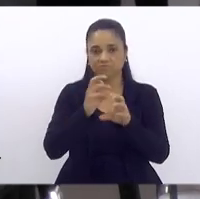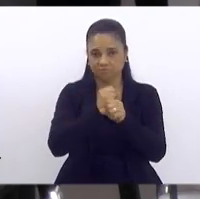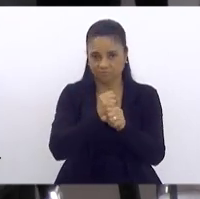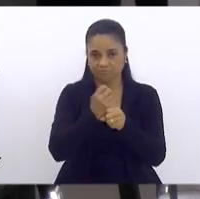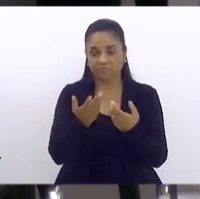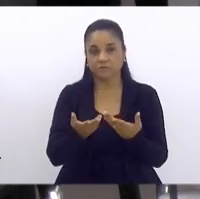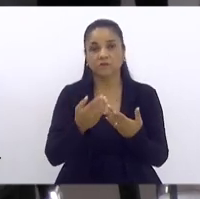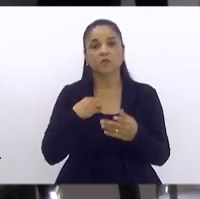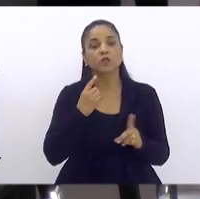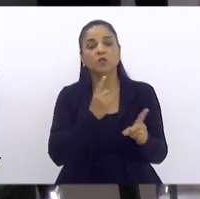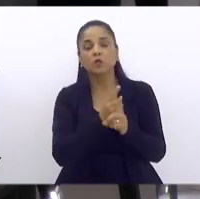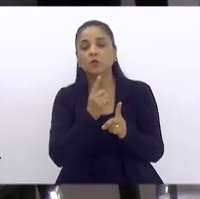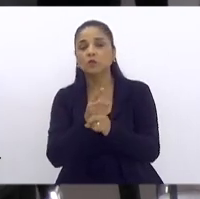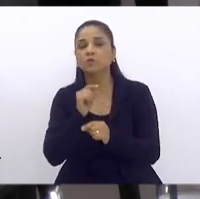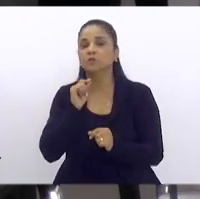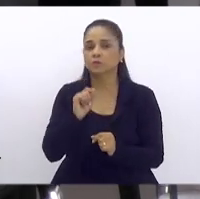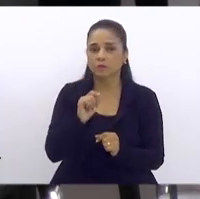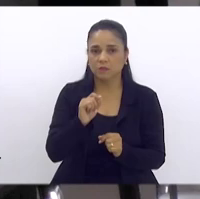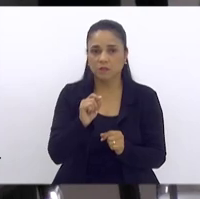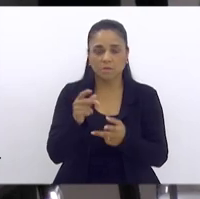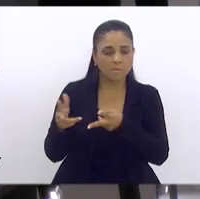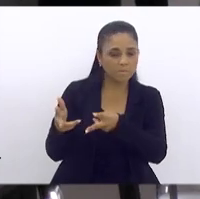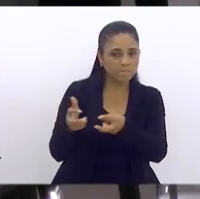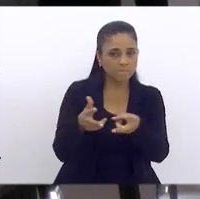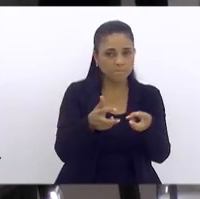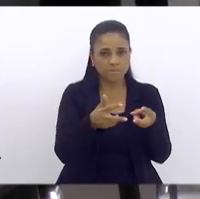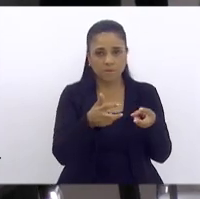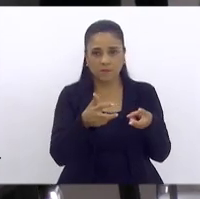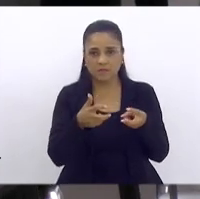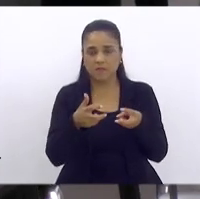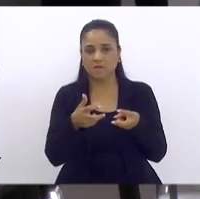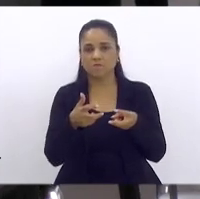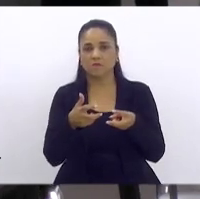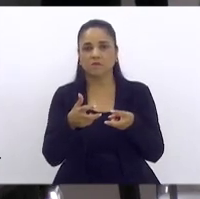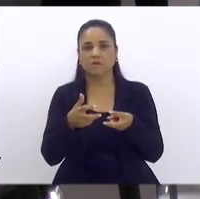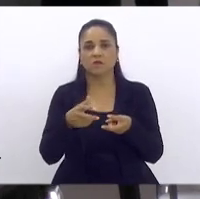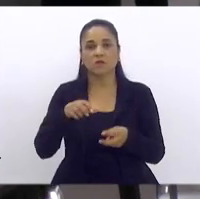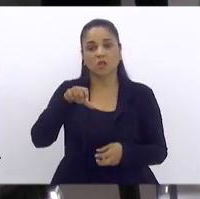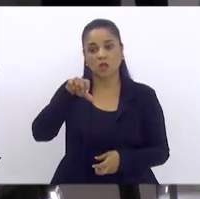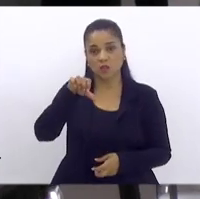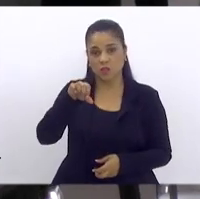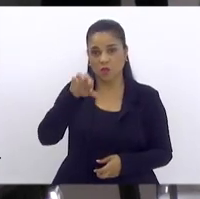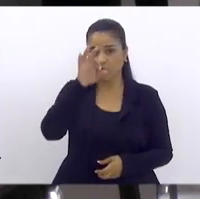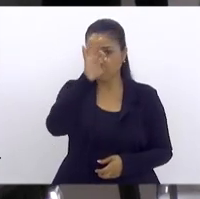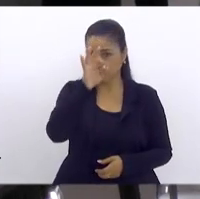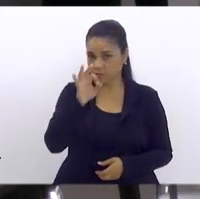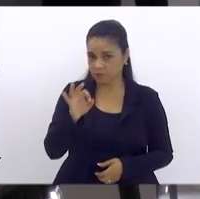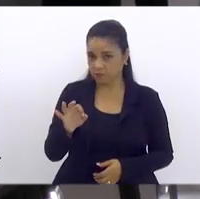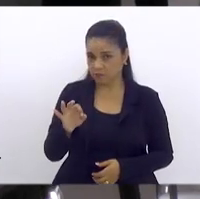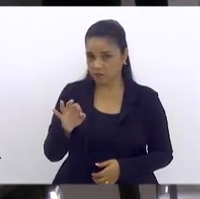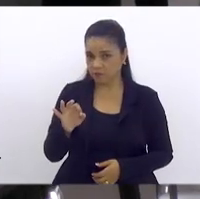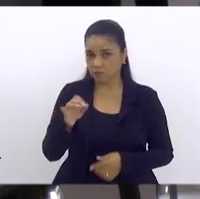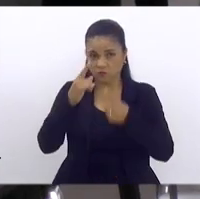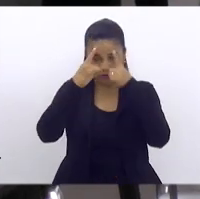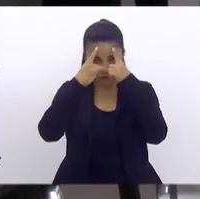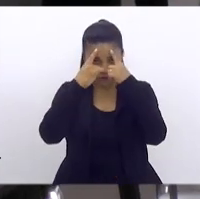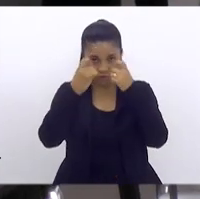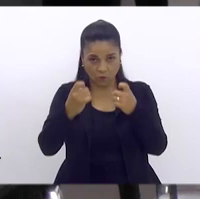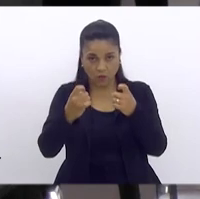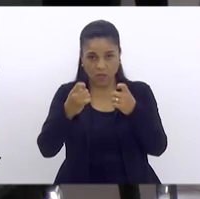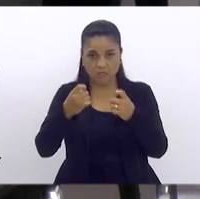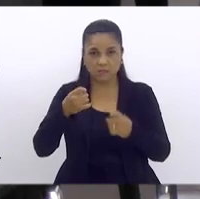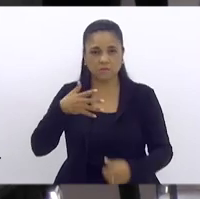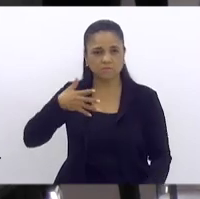o que encontramos, né? Primeiro, a gente percebe um volume de cerca de 9% de violência